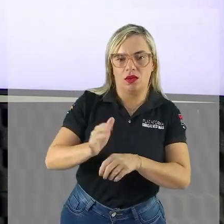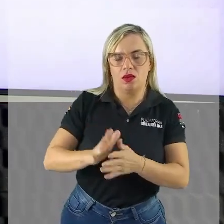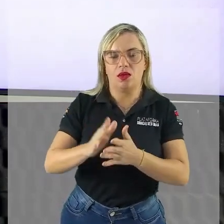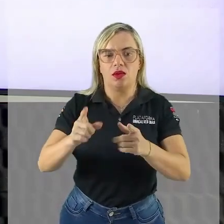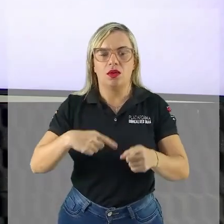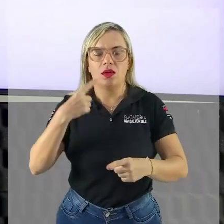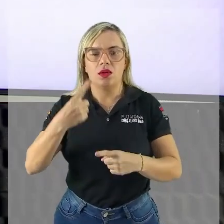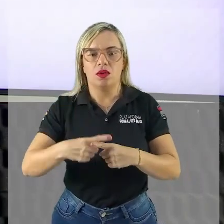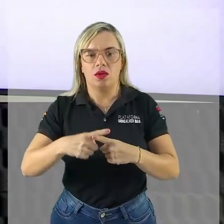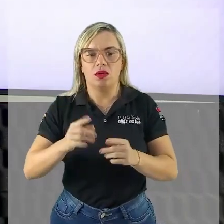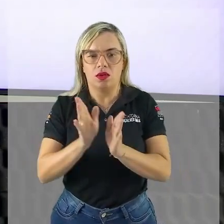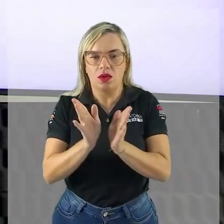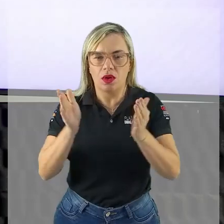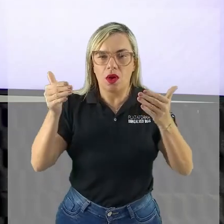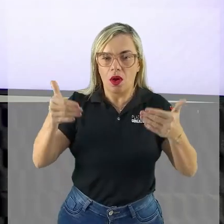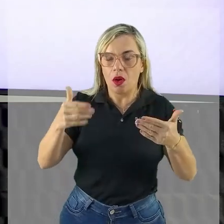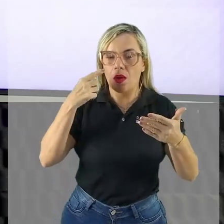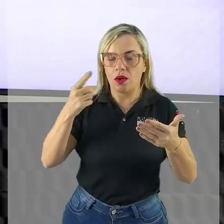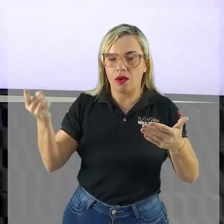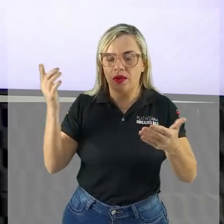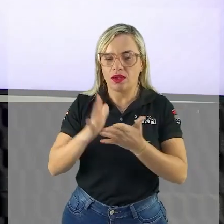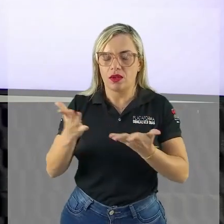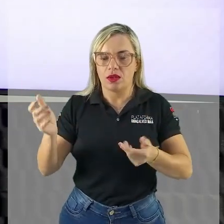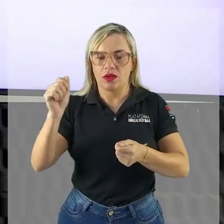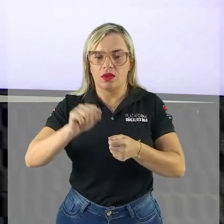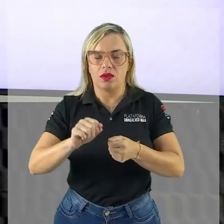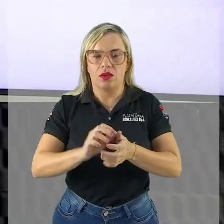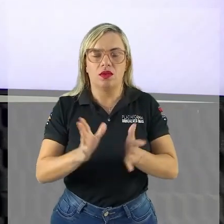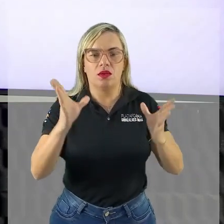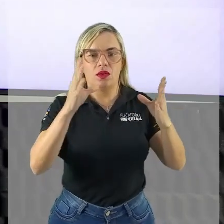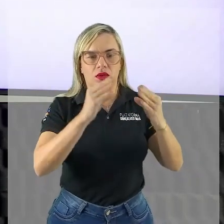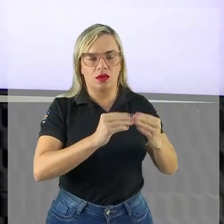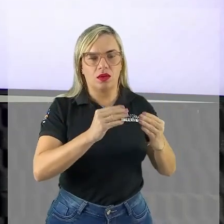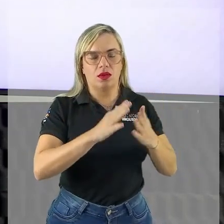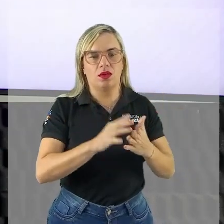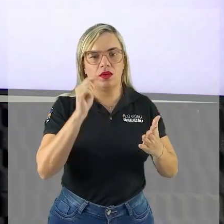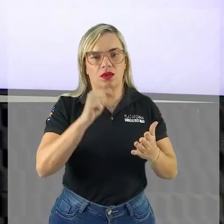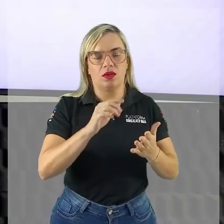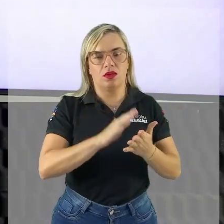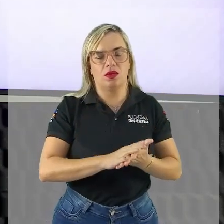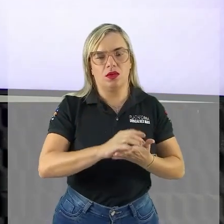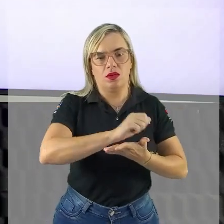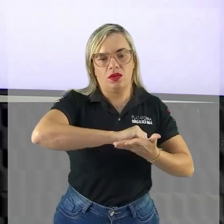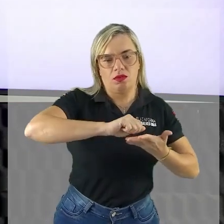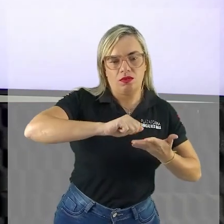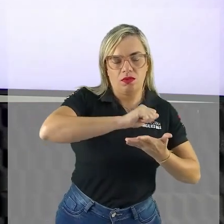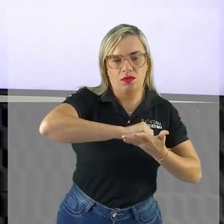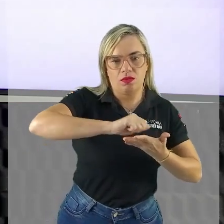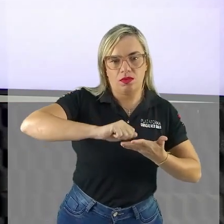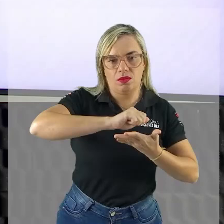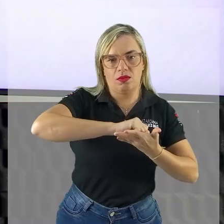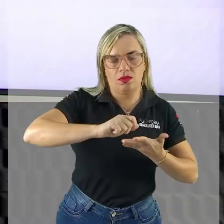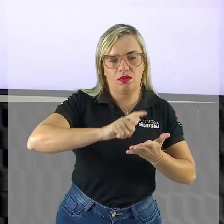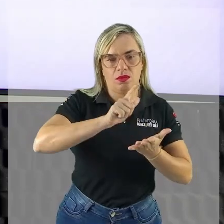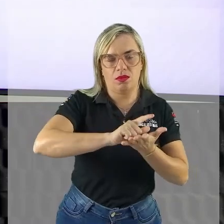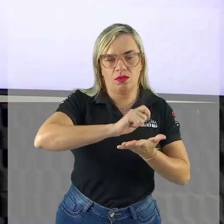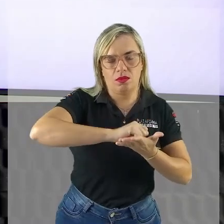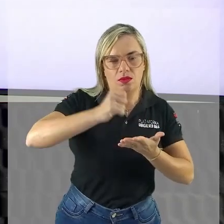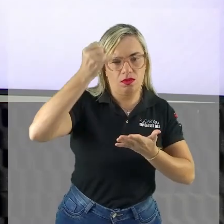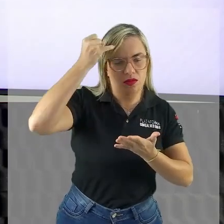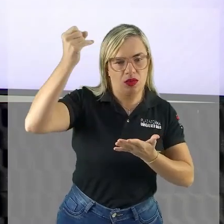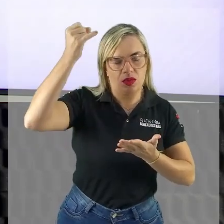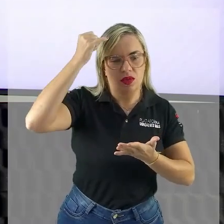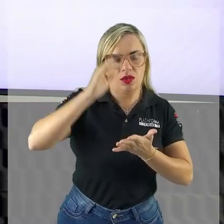explicar agora. Presta muita atenção. Quando você faz um rascunho, você está colocando ali no papel as suas